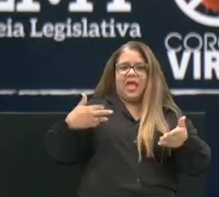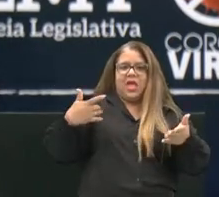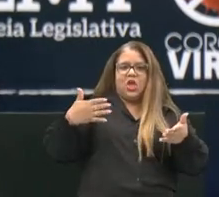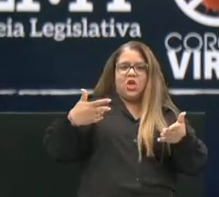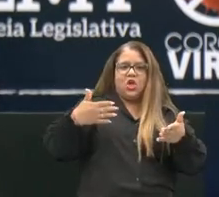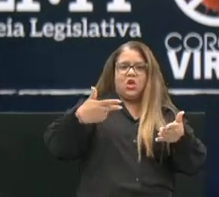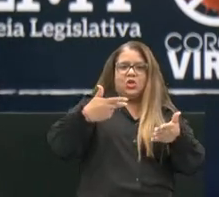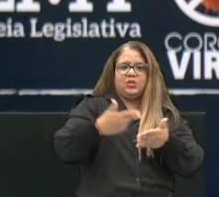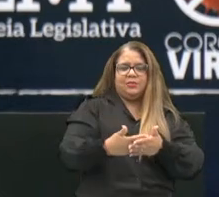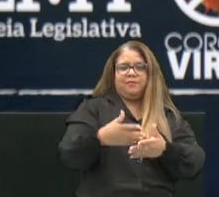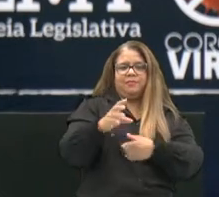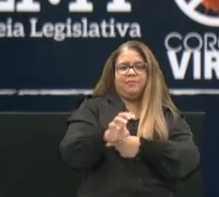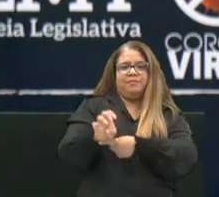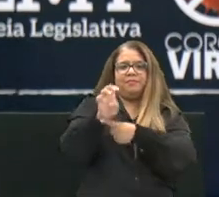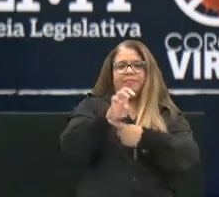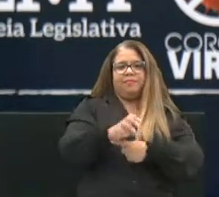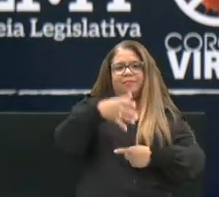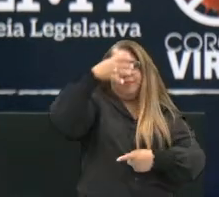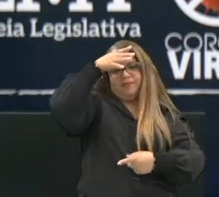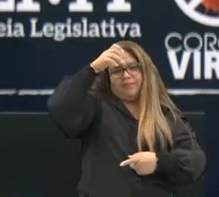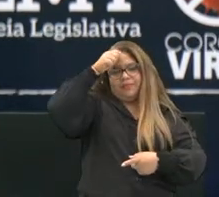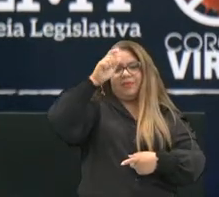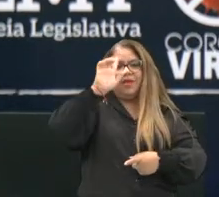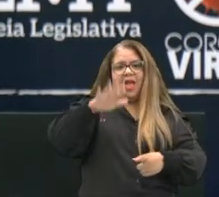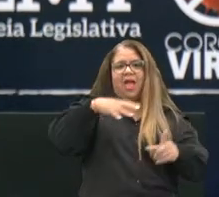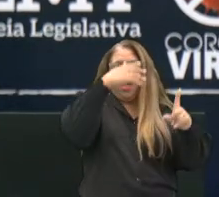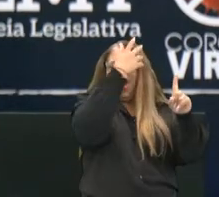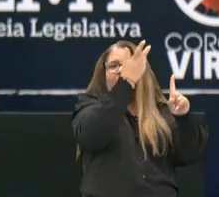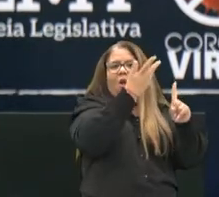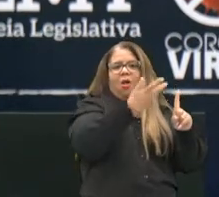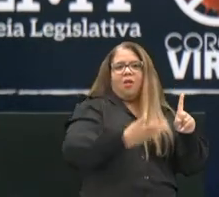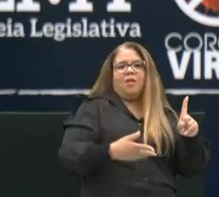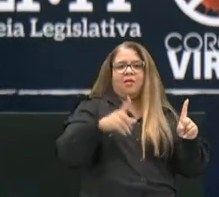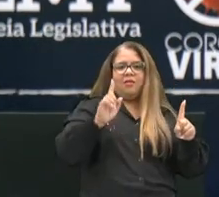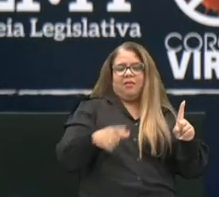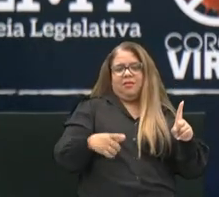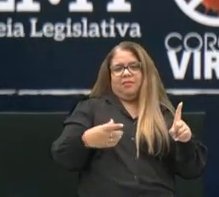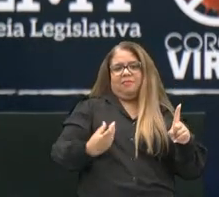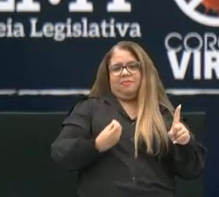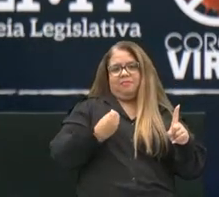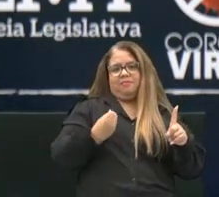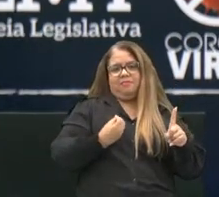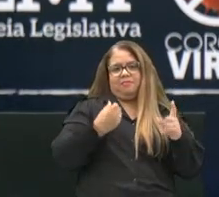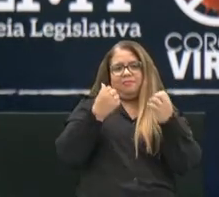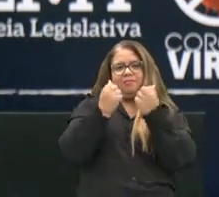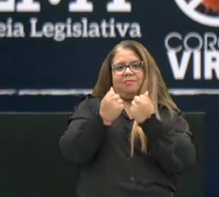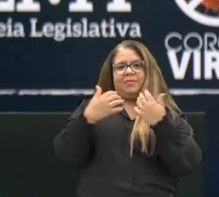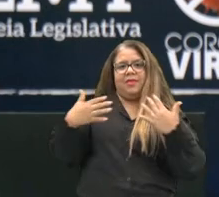é uma honra poder estar nesta sessão.